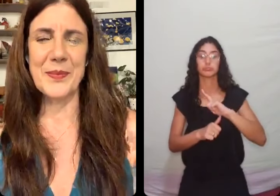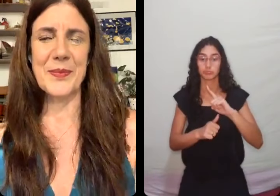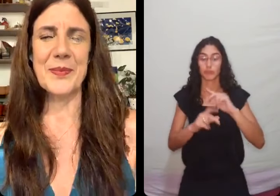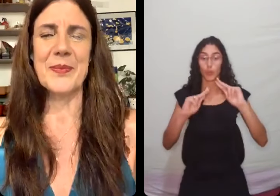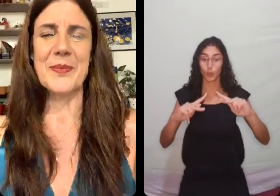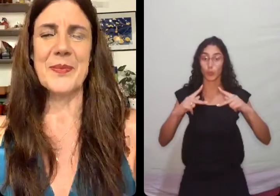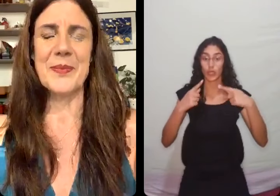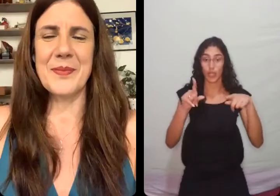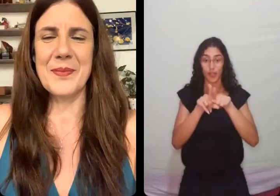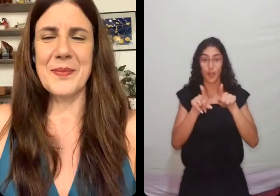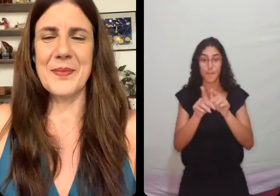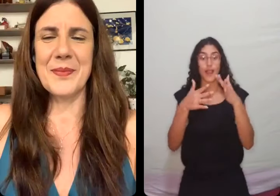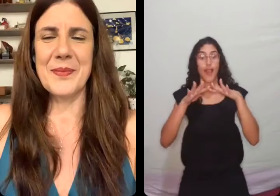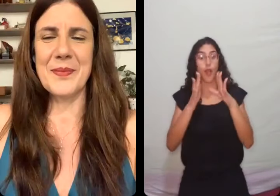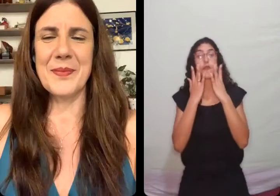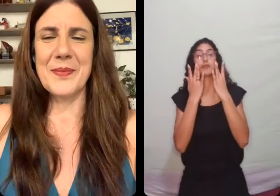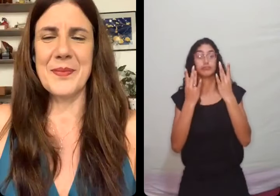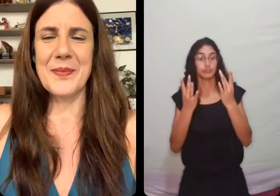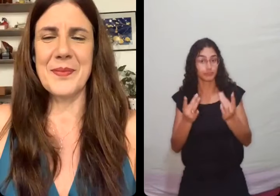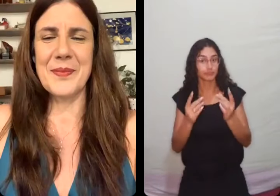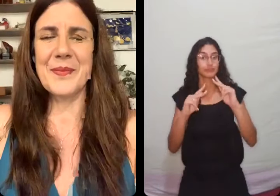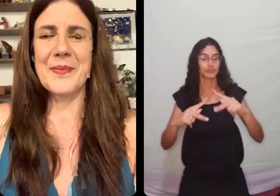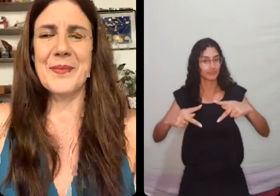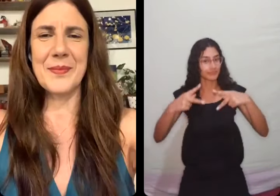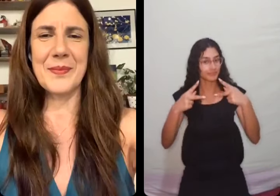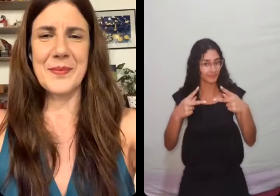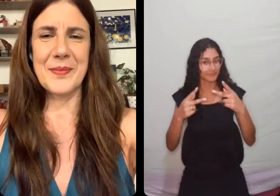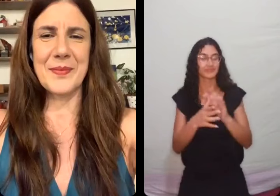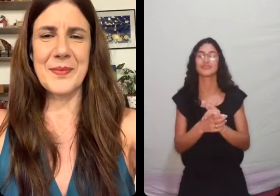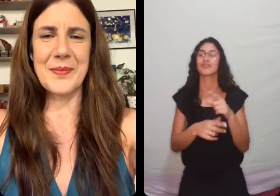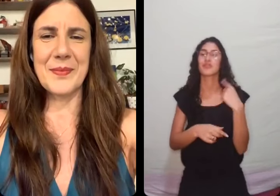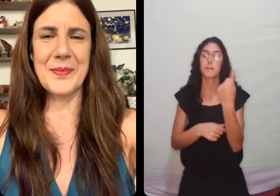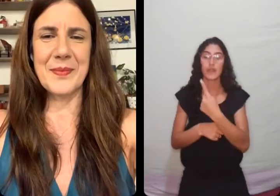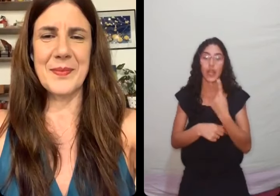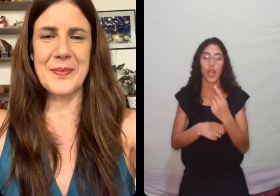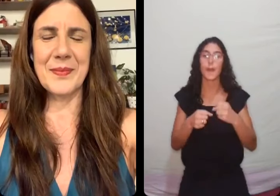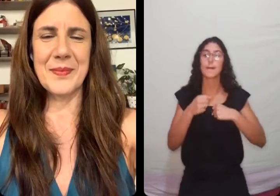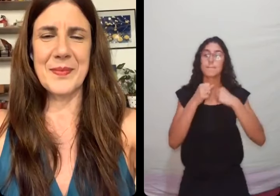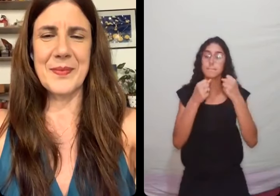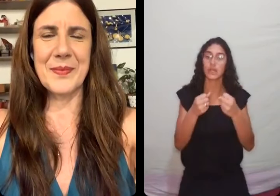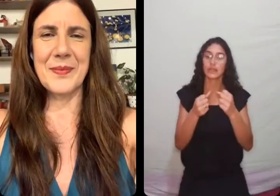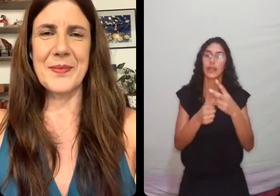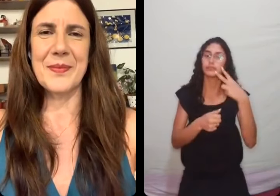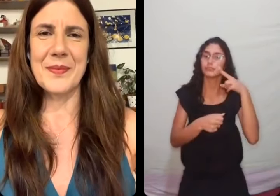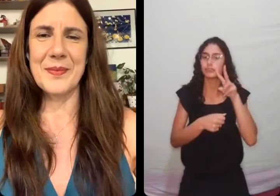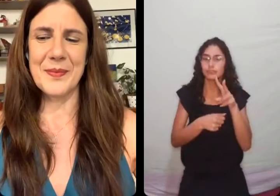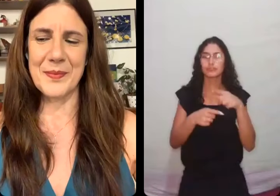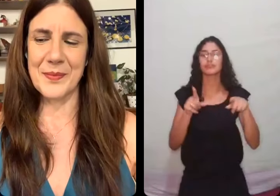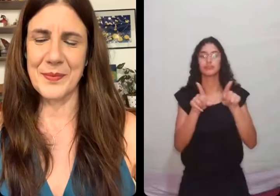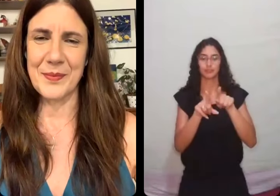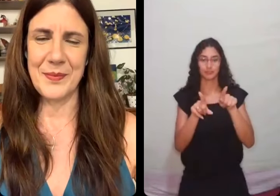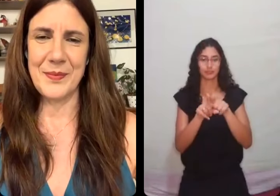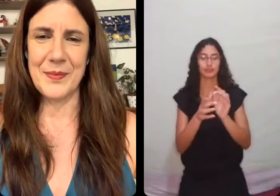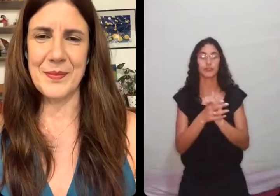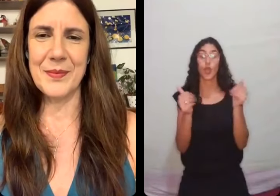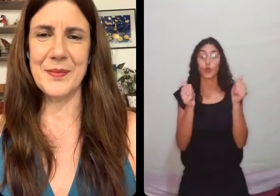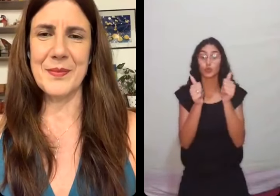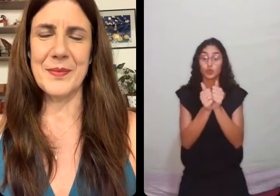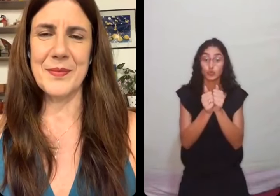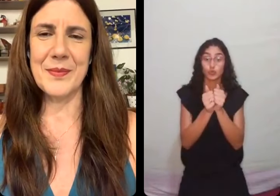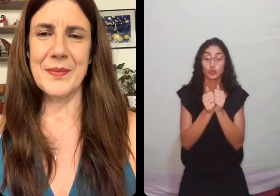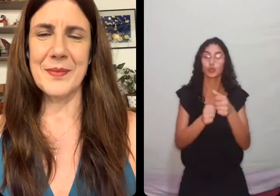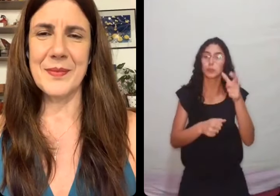ligados para pôr o sininho lá. Para a gente poder se ver juntos lá assistindo